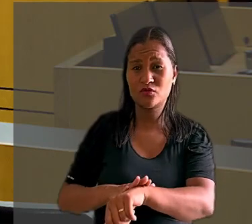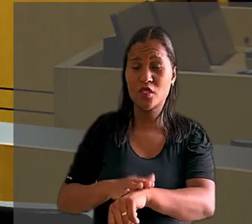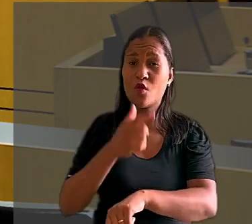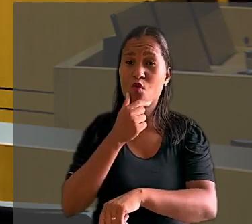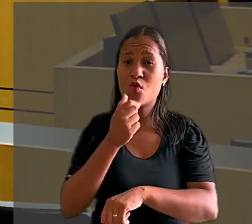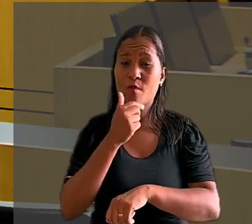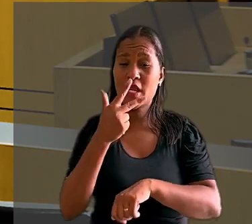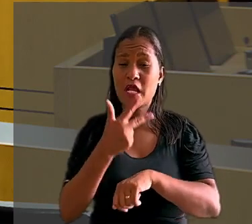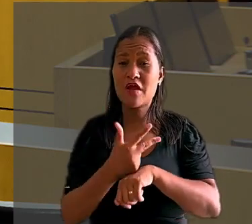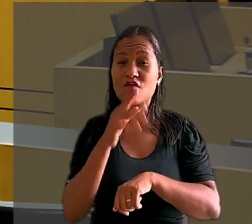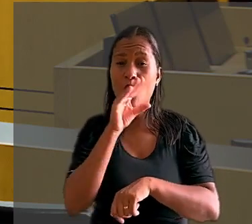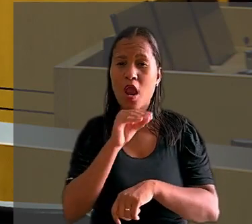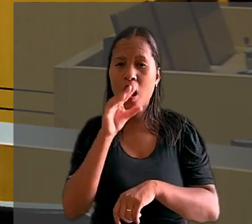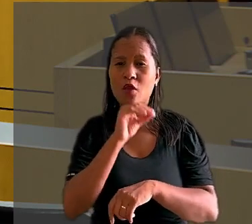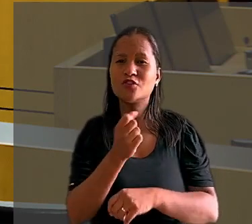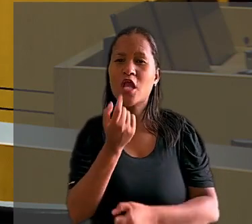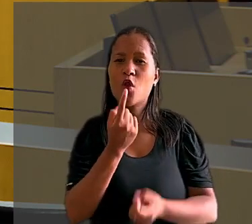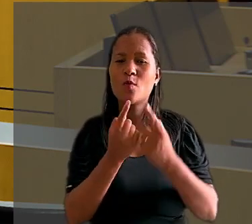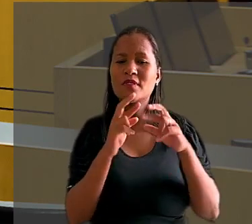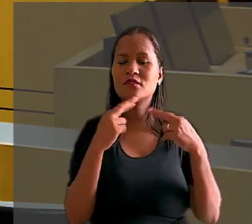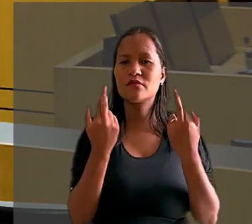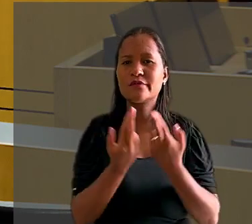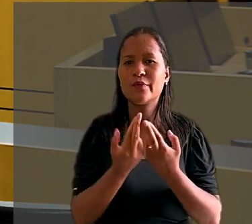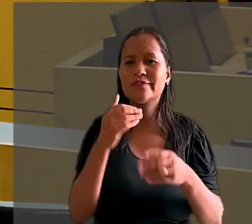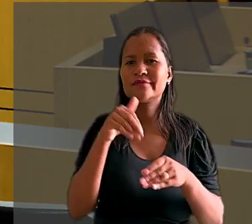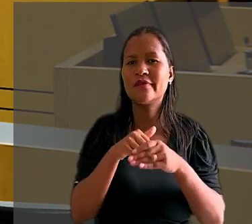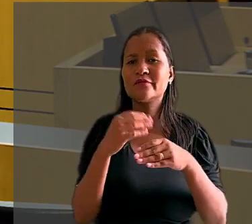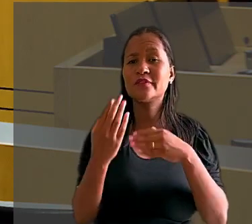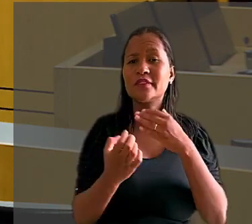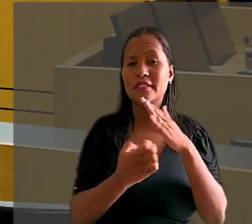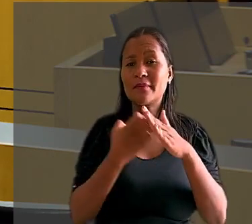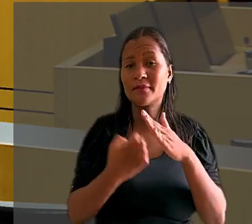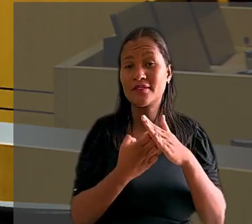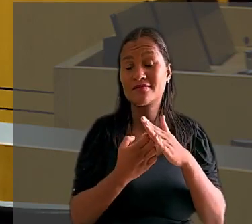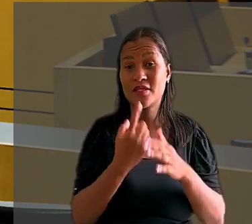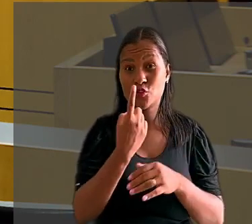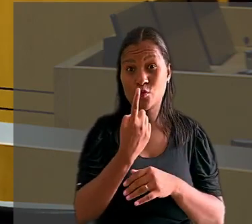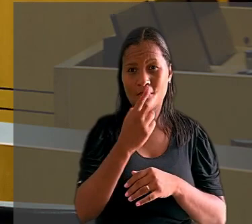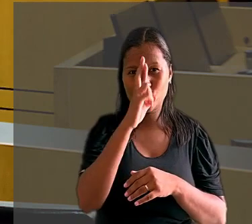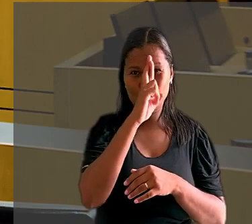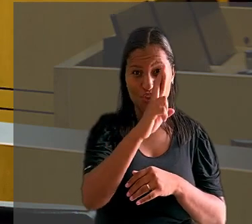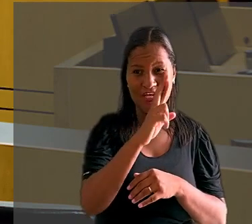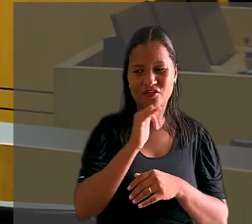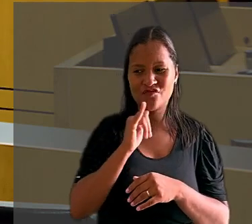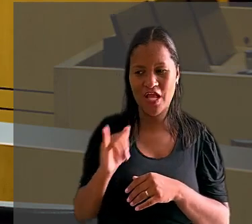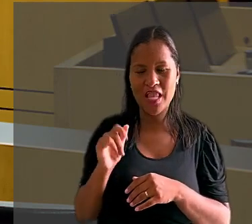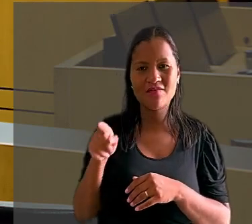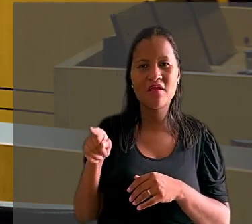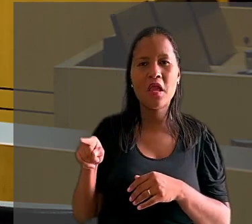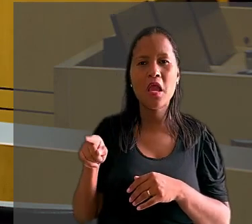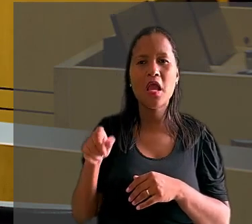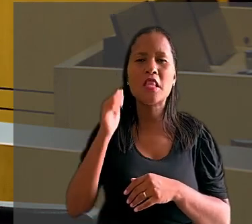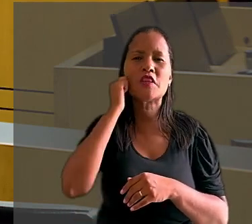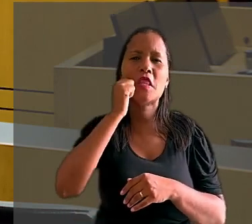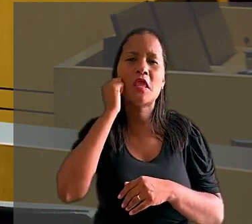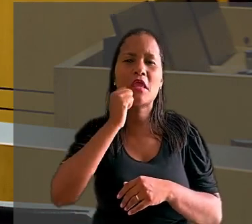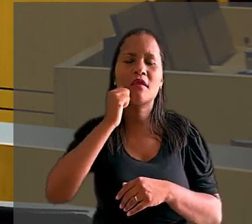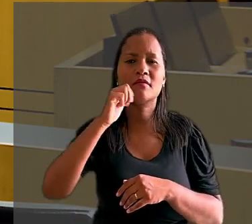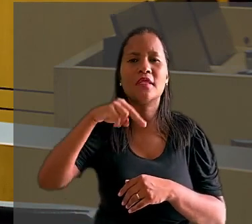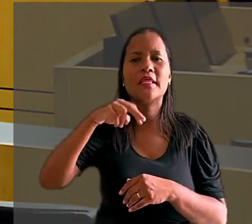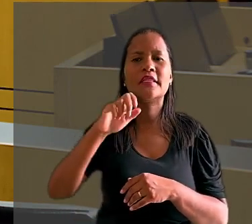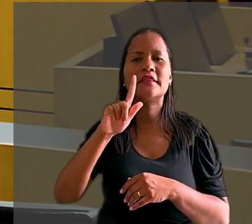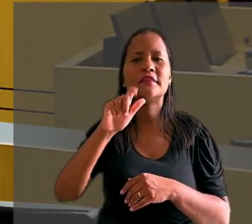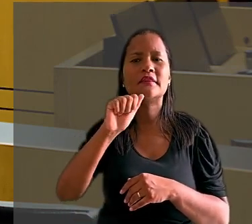tratamento preconceituoso, ele gravou o áudio de algumas reuniões na empresa. Em uma delas, o gerente se refere a ele